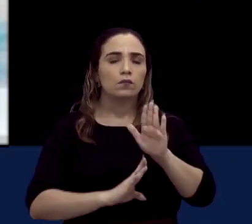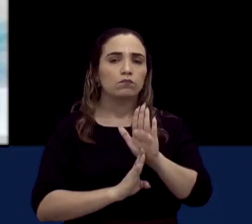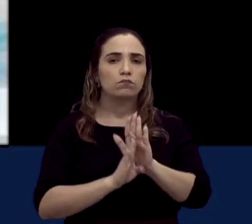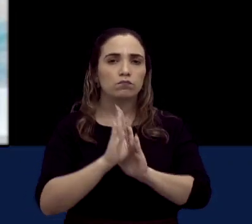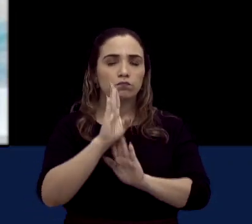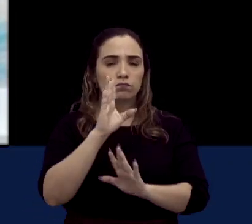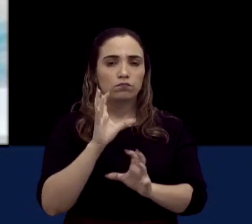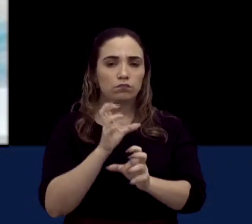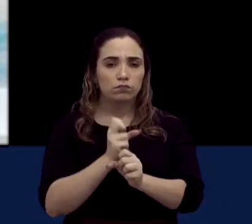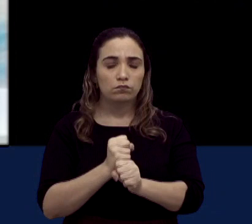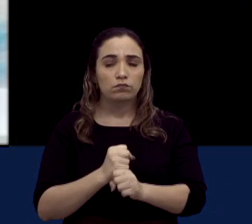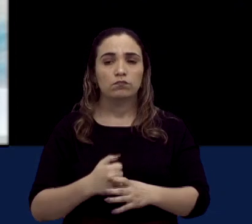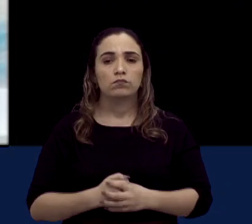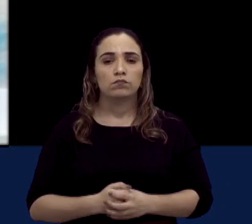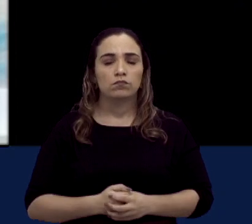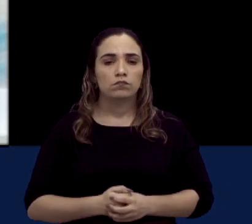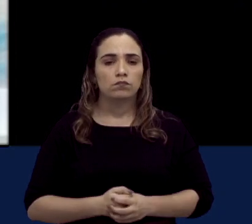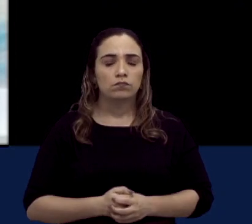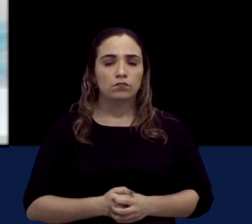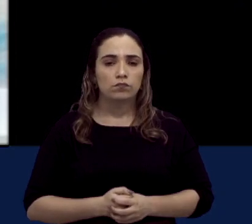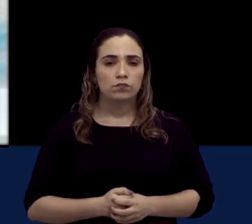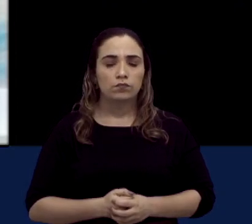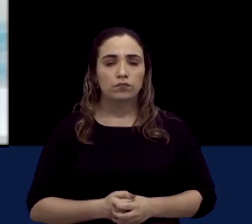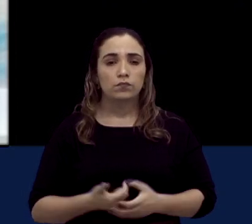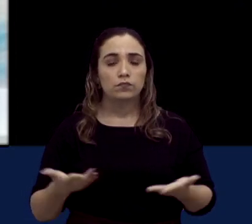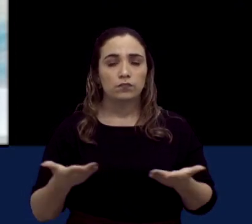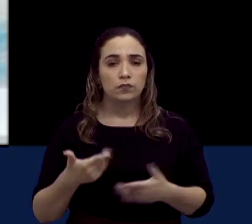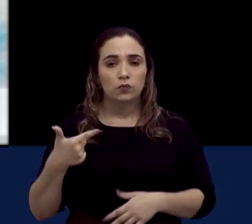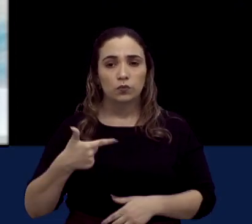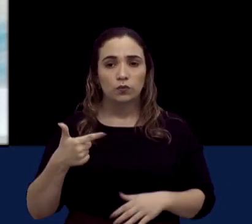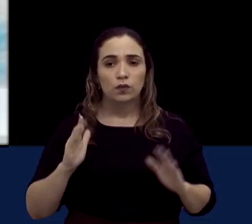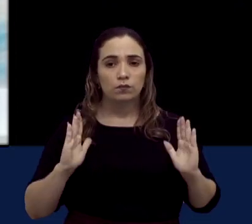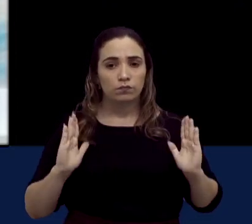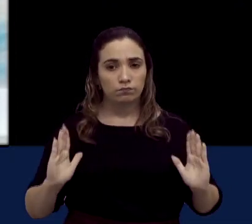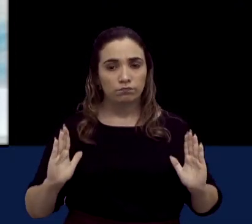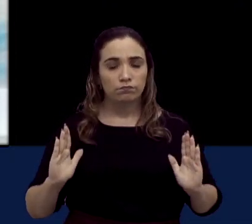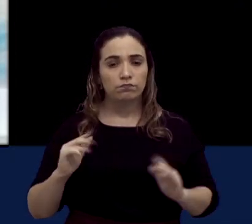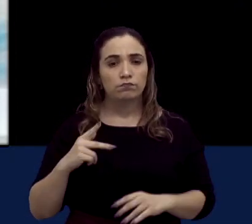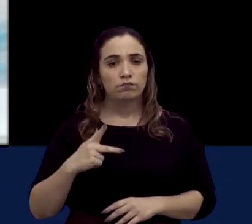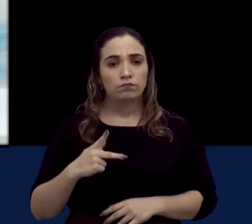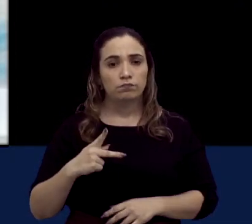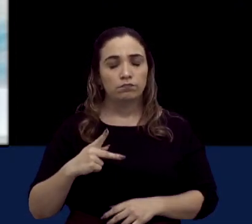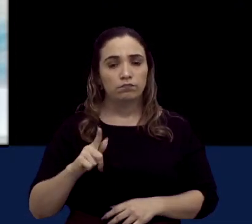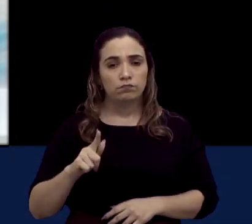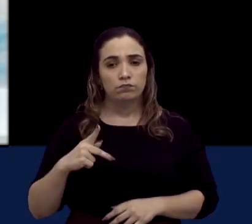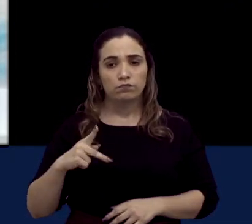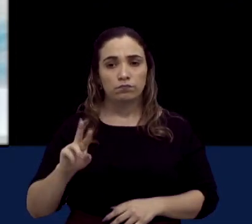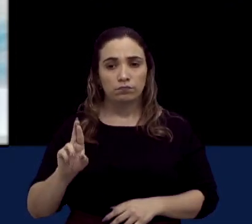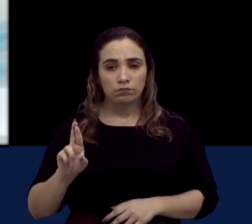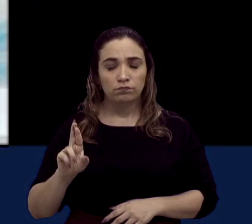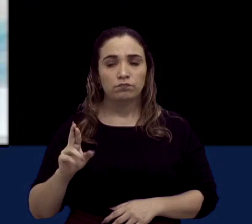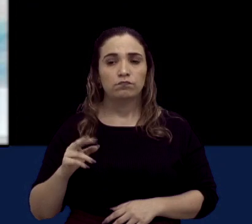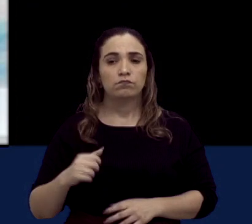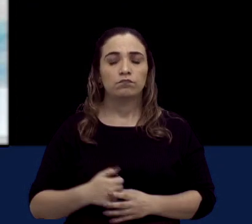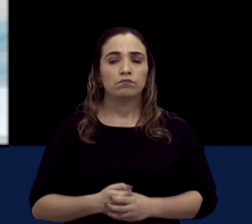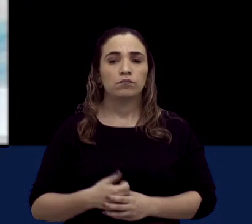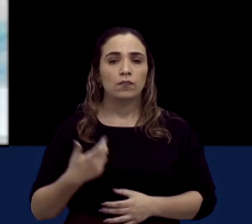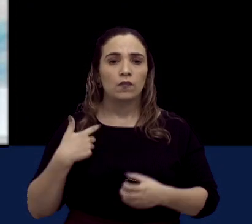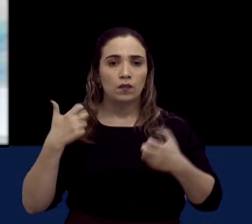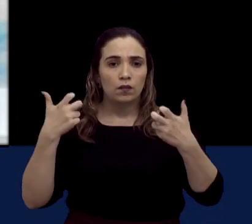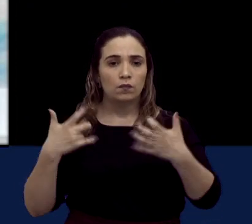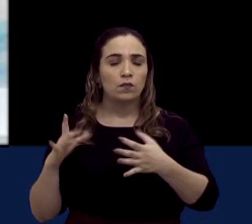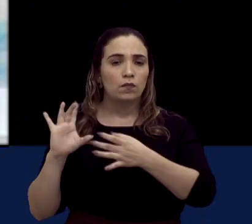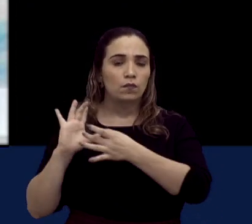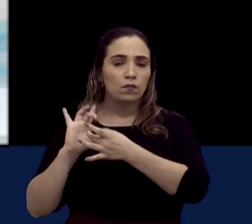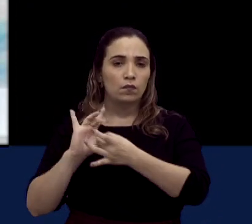Então, surge essa modalidade, que é a gestão por resultado, e aí eu vou contextualizar um pouquinho como essa